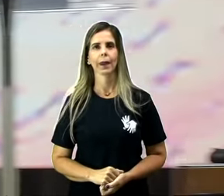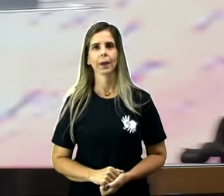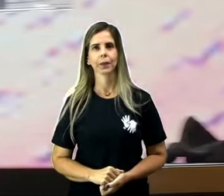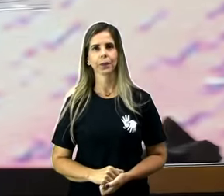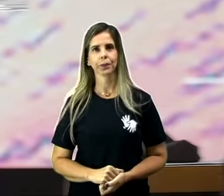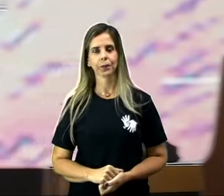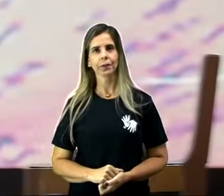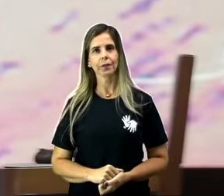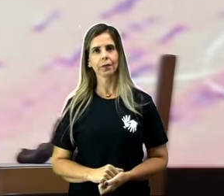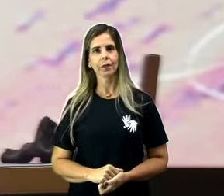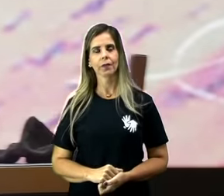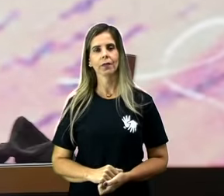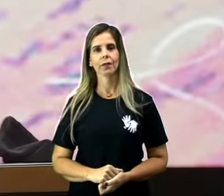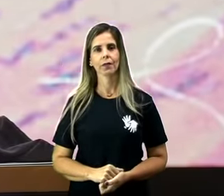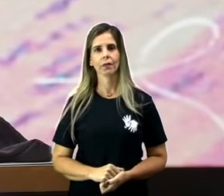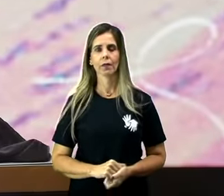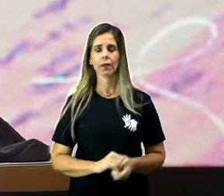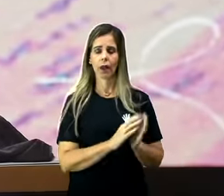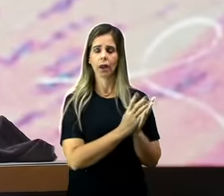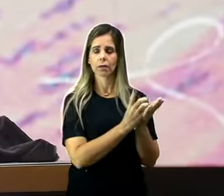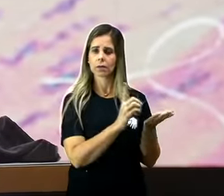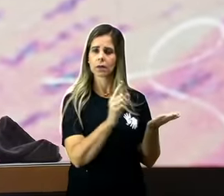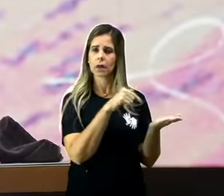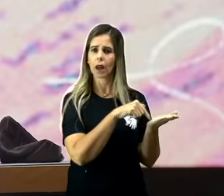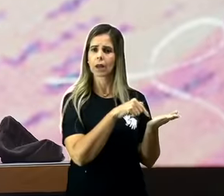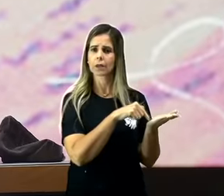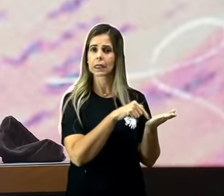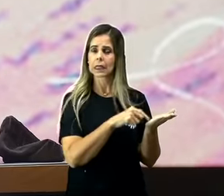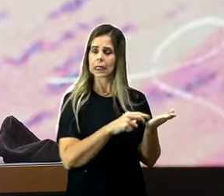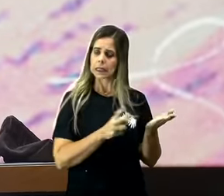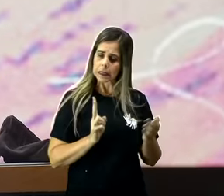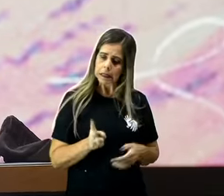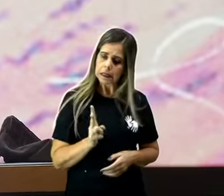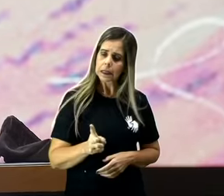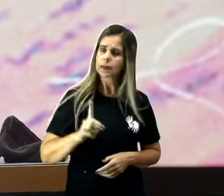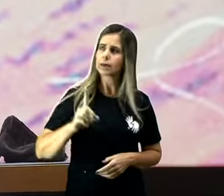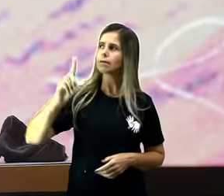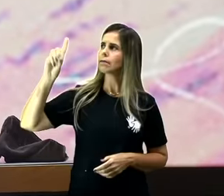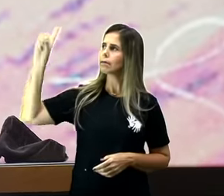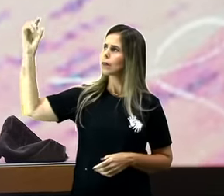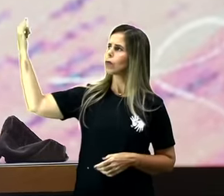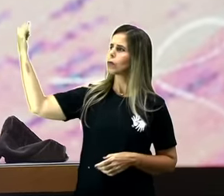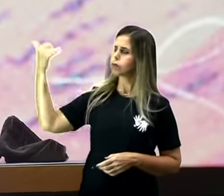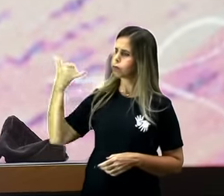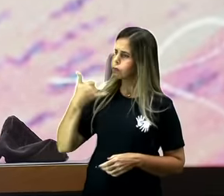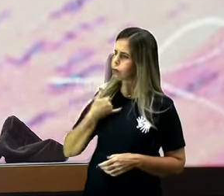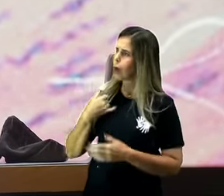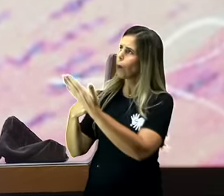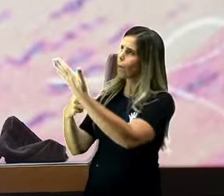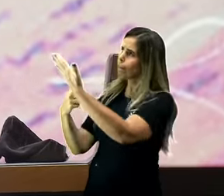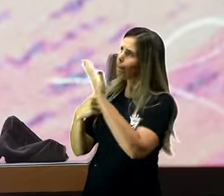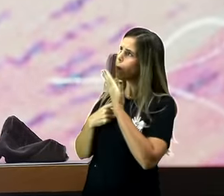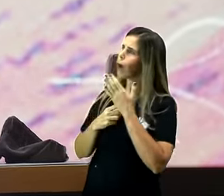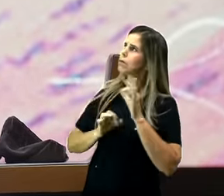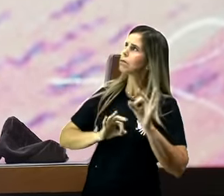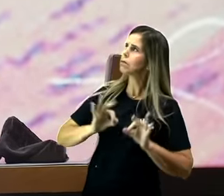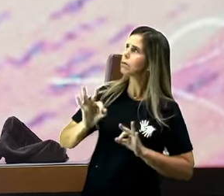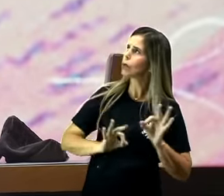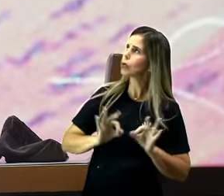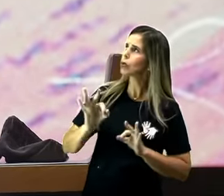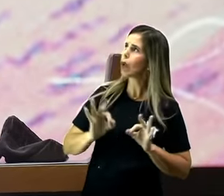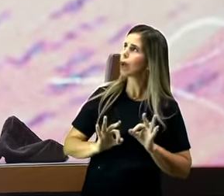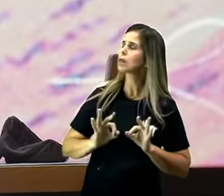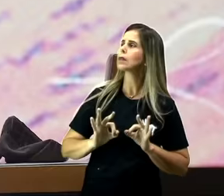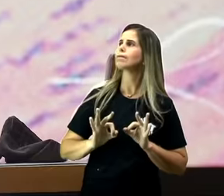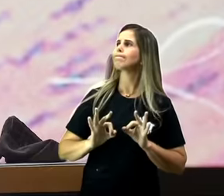Tem convicção que isso é bíblico. Todas as vezes que Deus me dá uma direção, ou todas as vezes que Deus me dá um projeto, os desafios